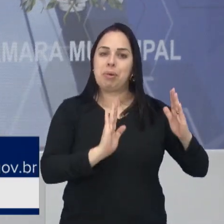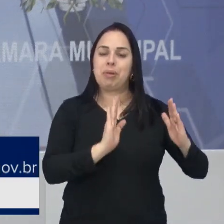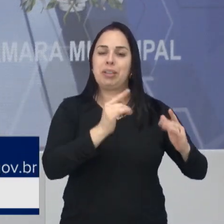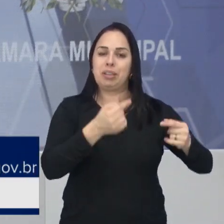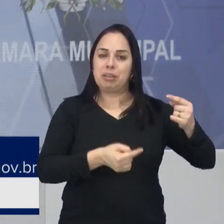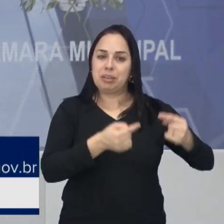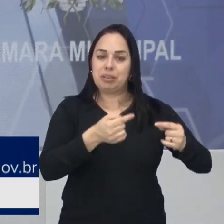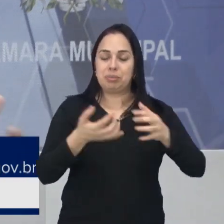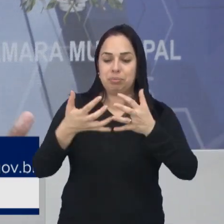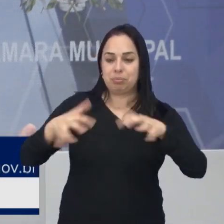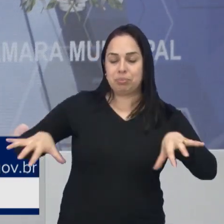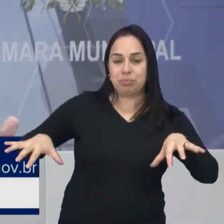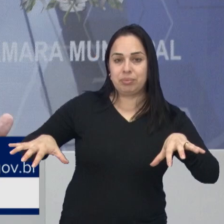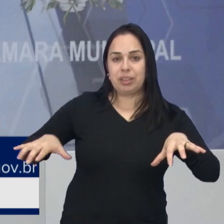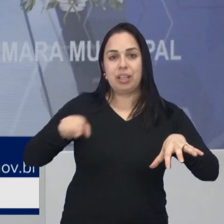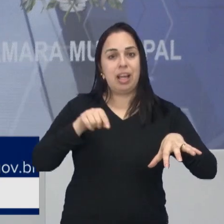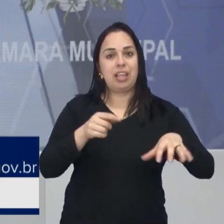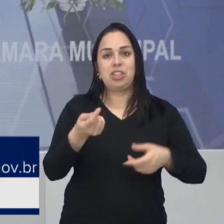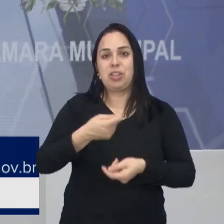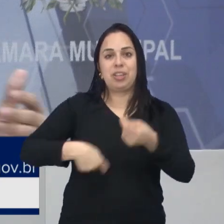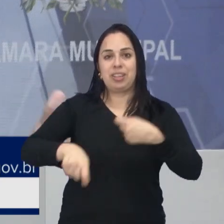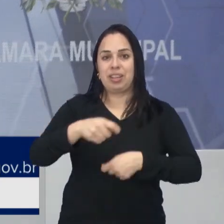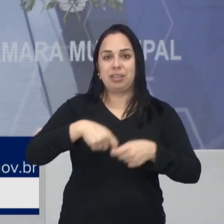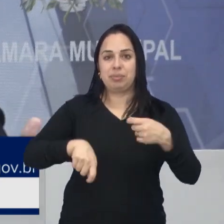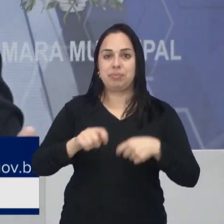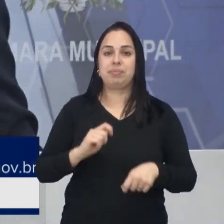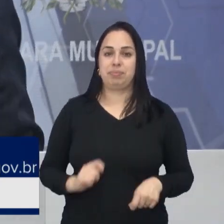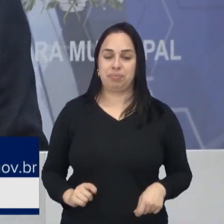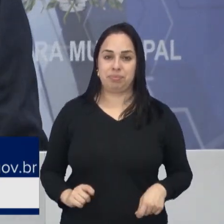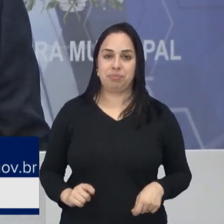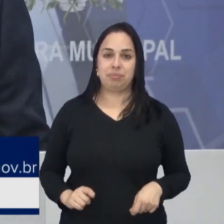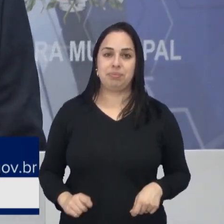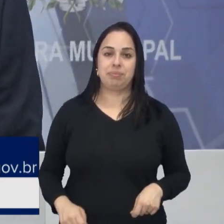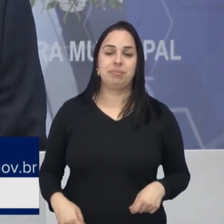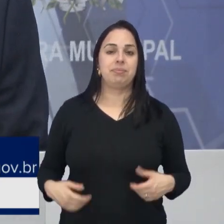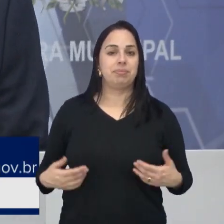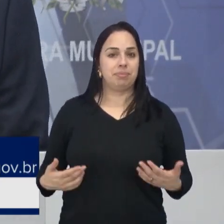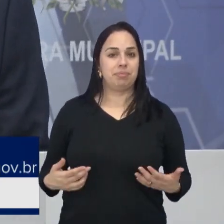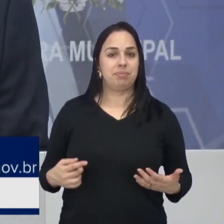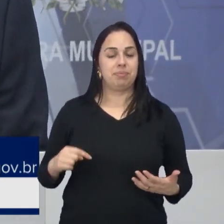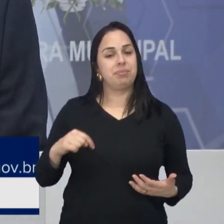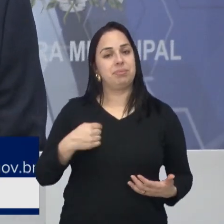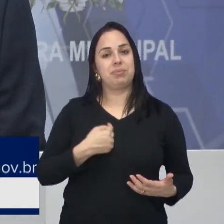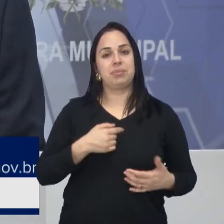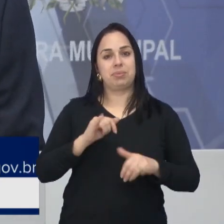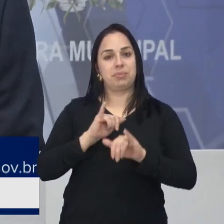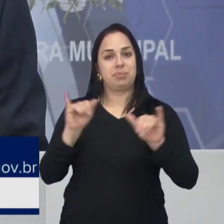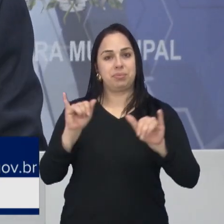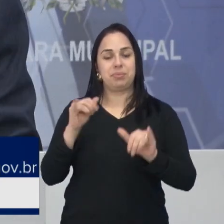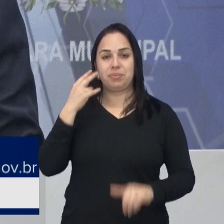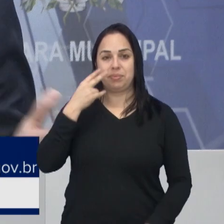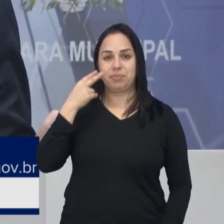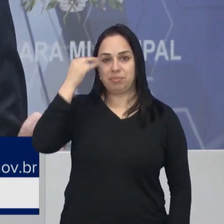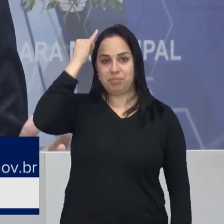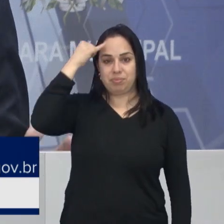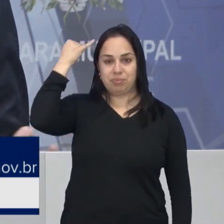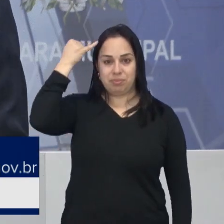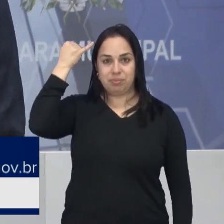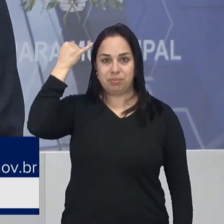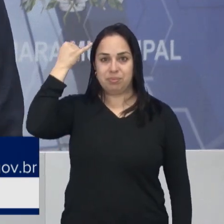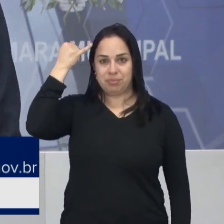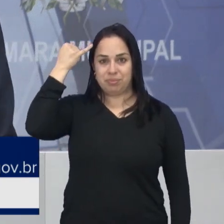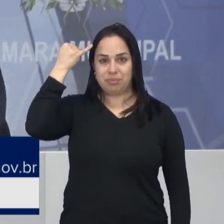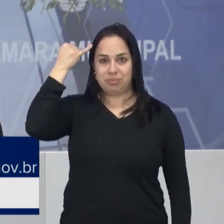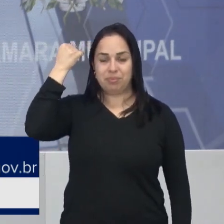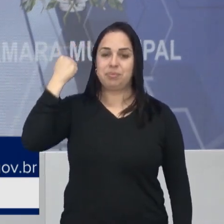política simplesmente um balcão de negócios onde o prefeito vira, como diz o nosso vereador Dr. José Cláudio, o reizinho,